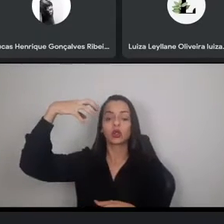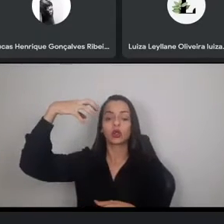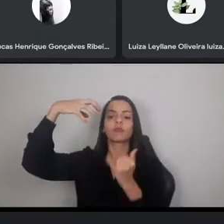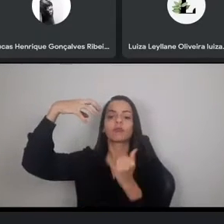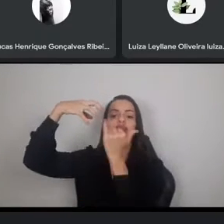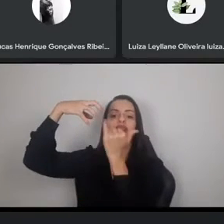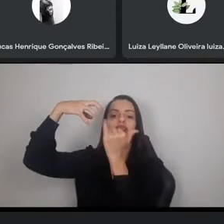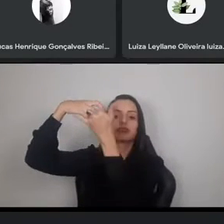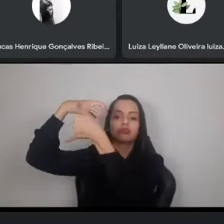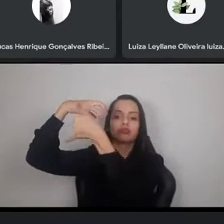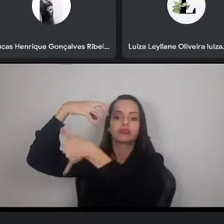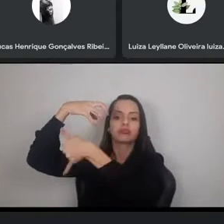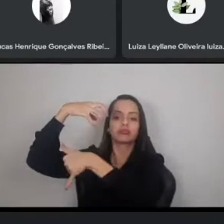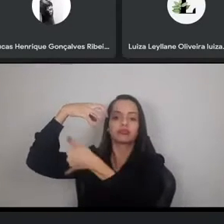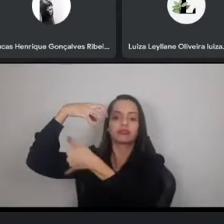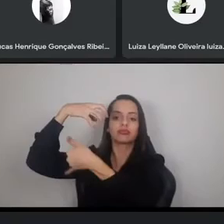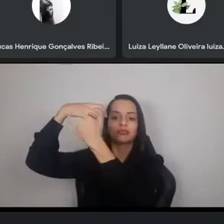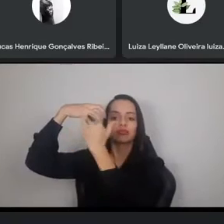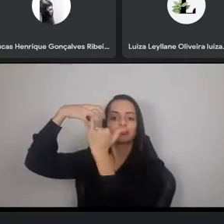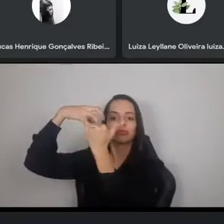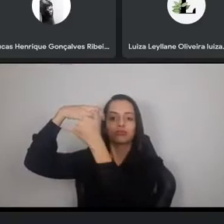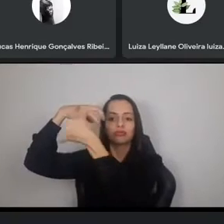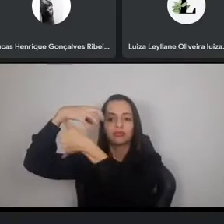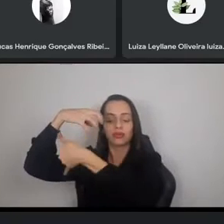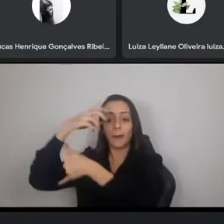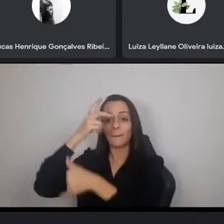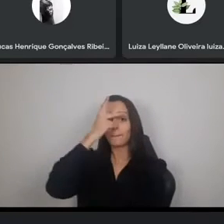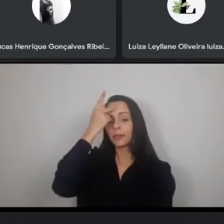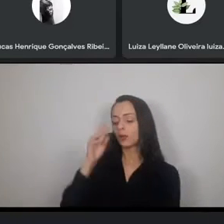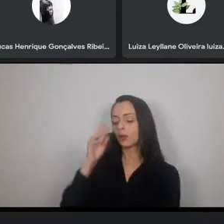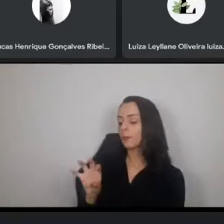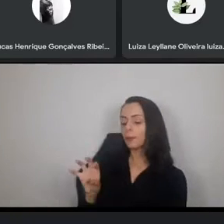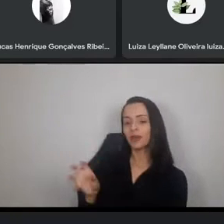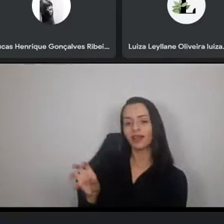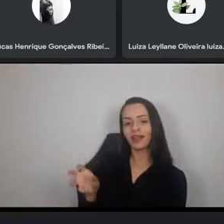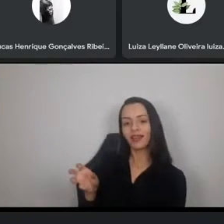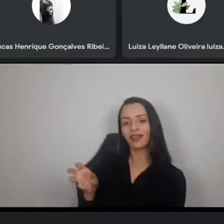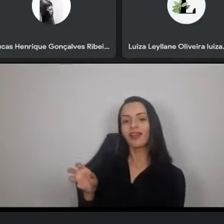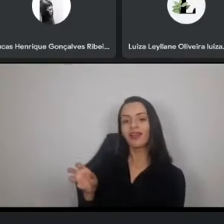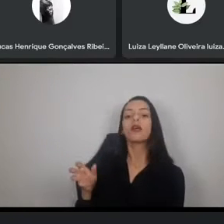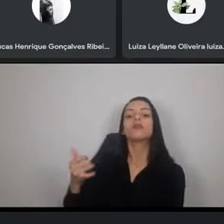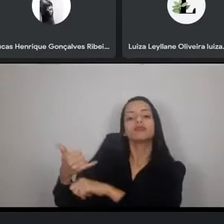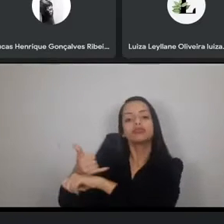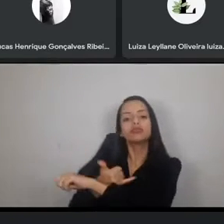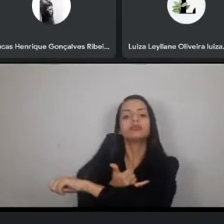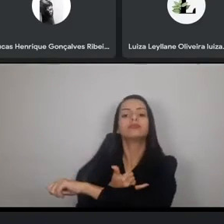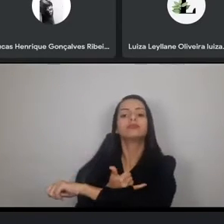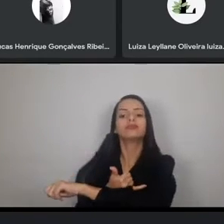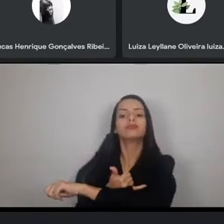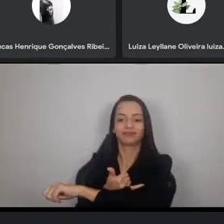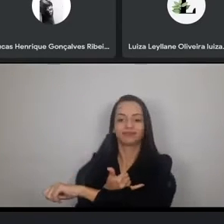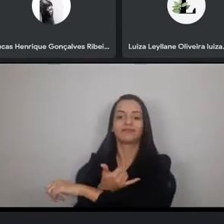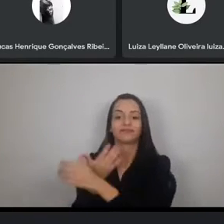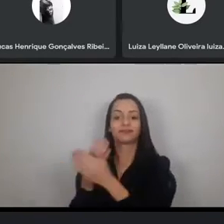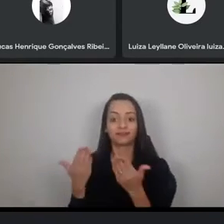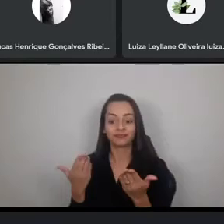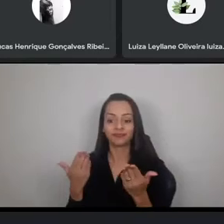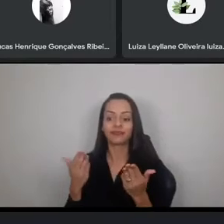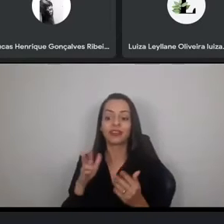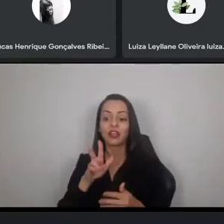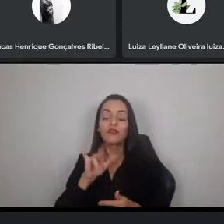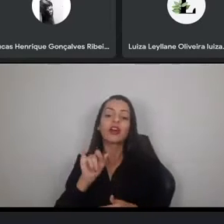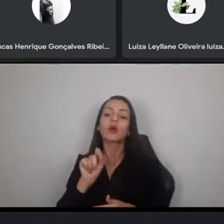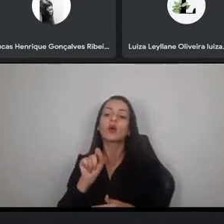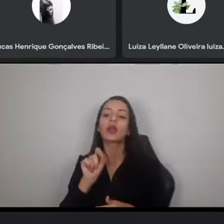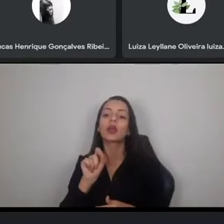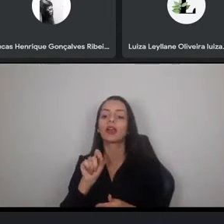conduzir essa corrente elétrica para o registro. Ele vai ficar como se fosse